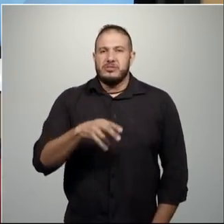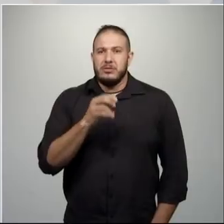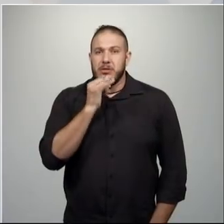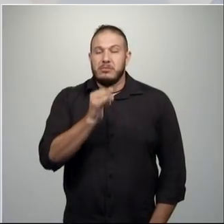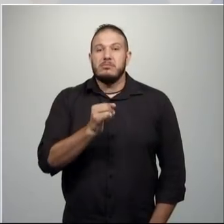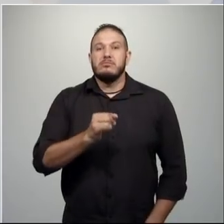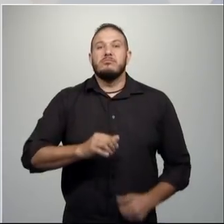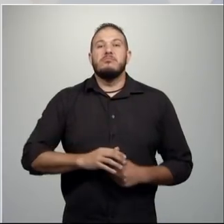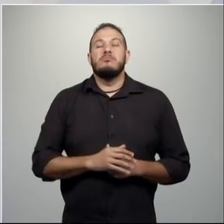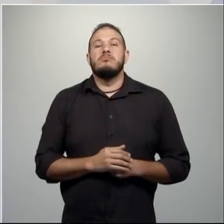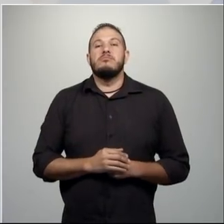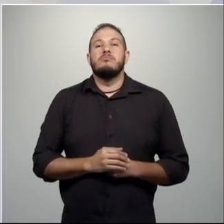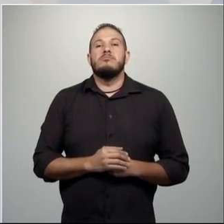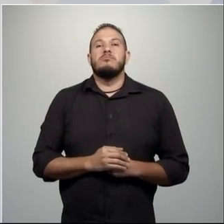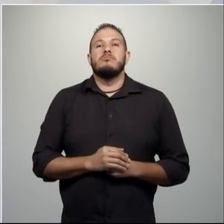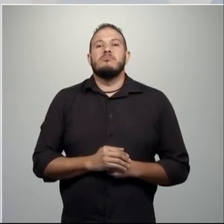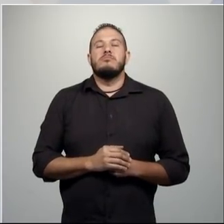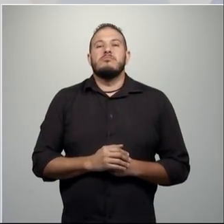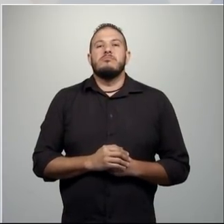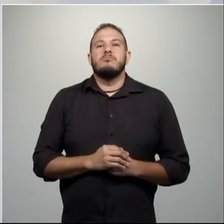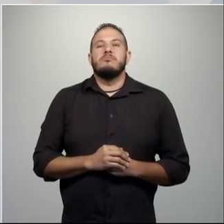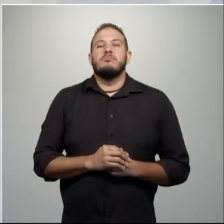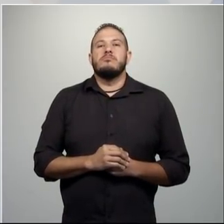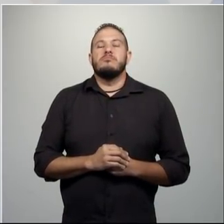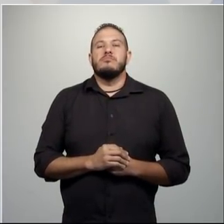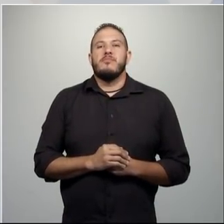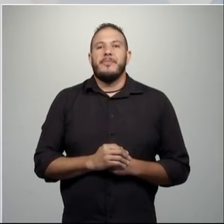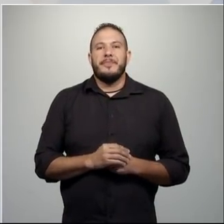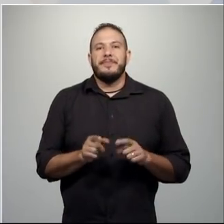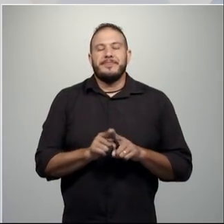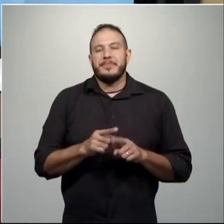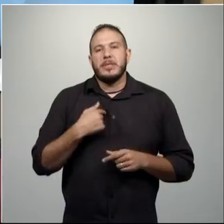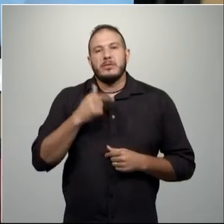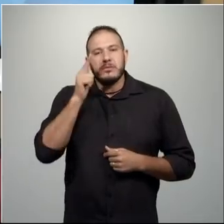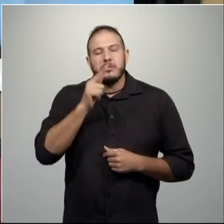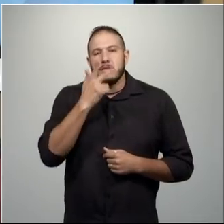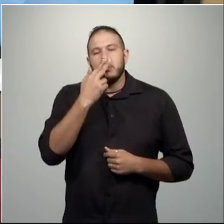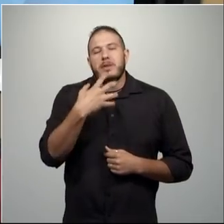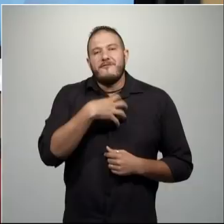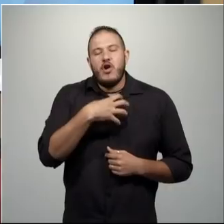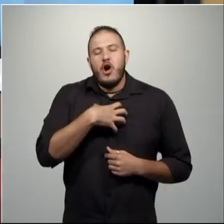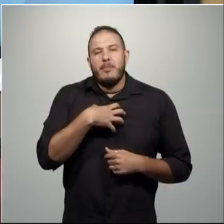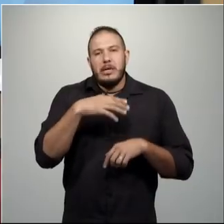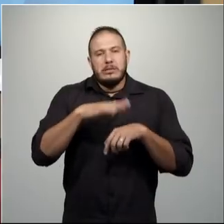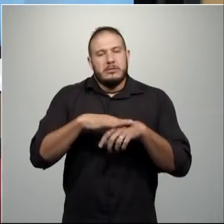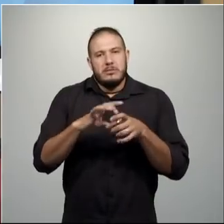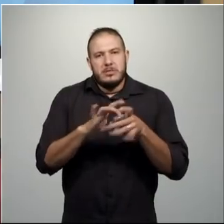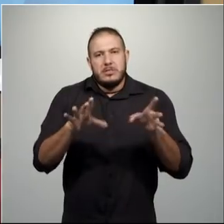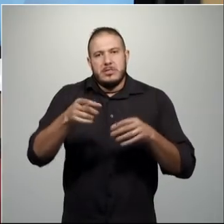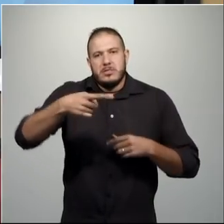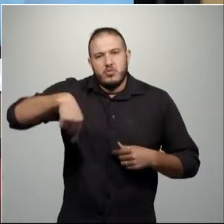uma autoridade de carimbo de tempo de forma totalmente distribuídas